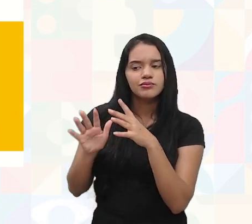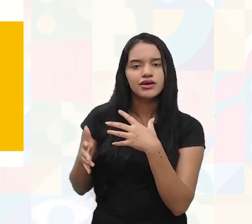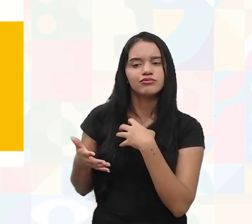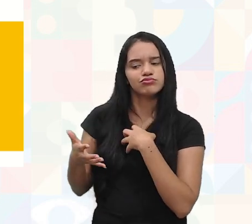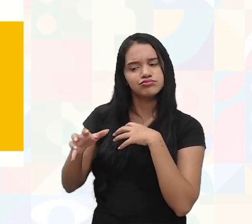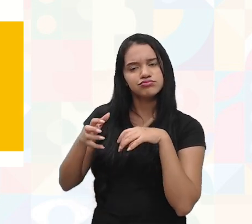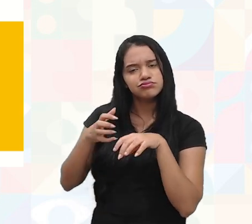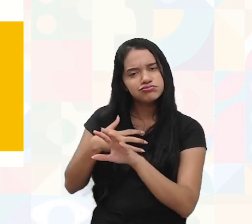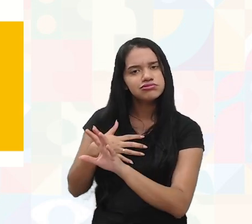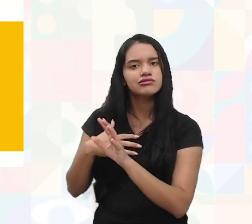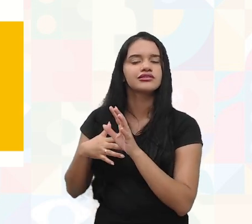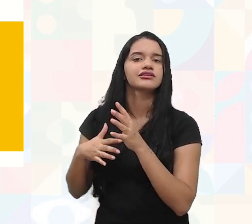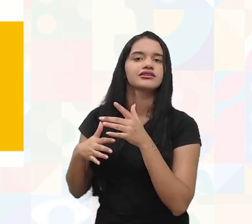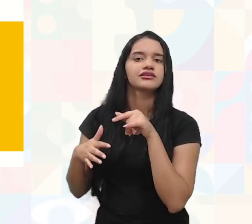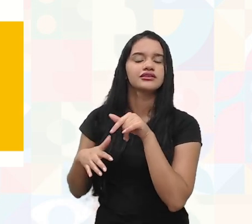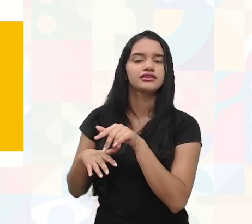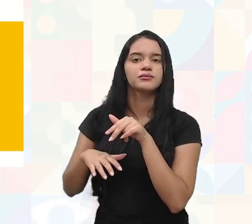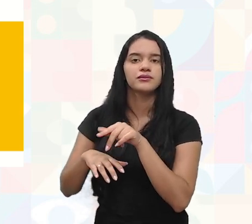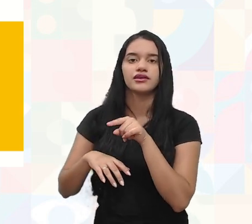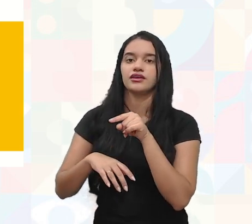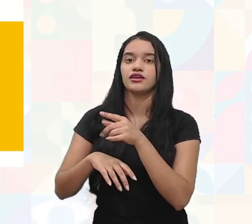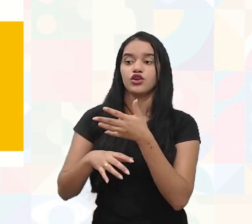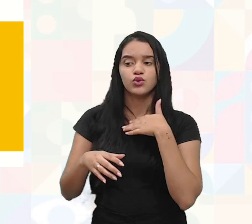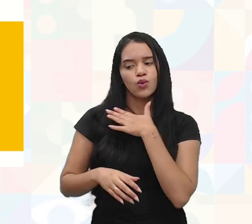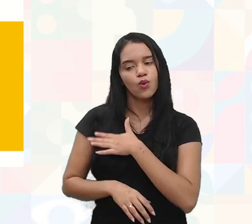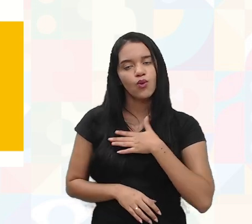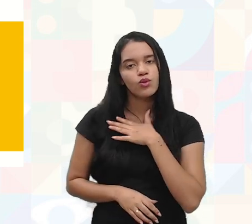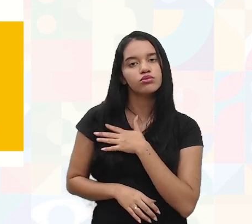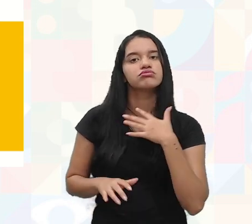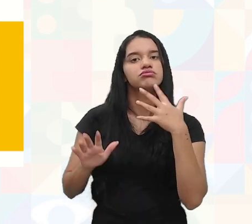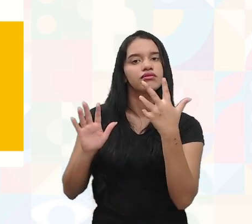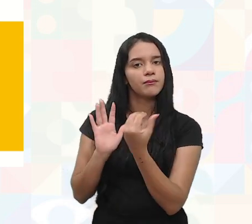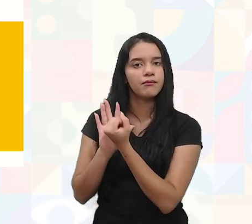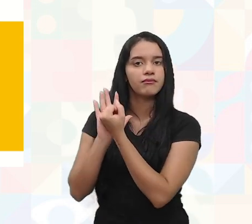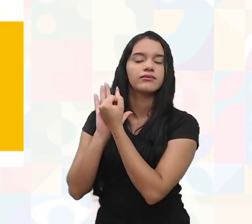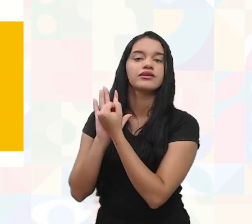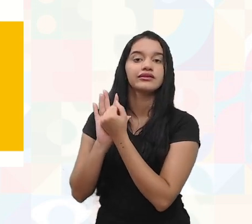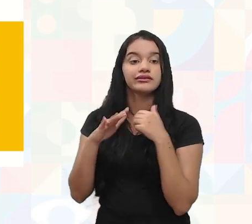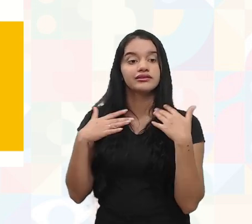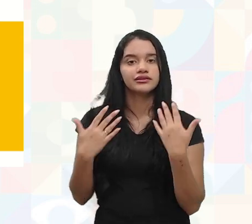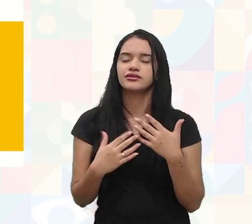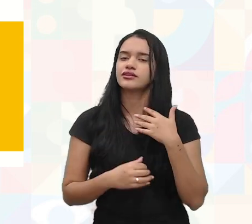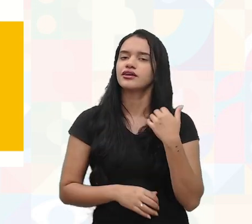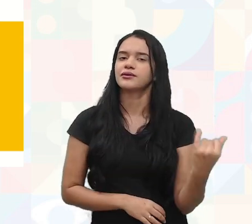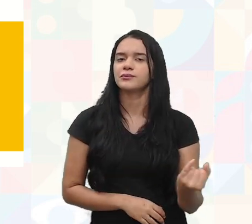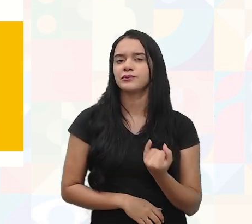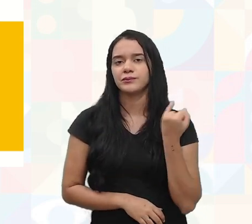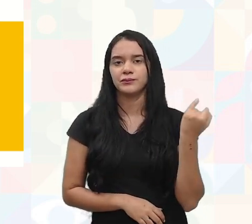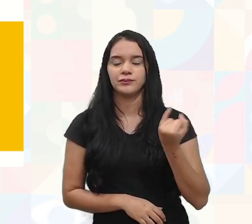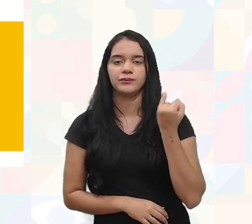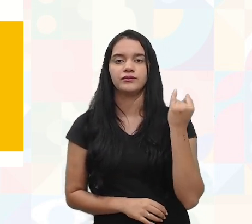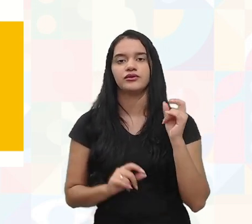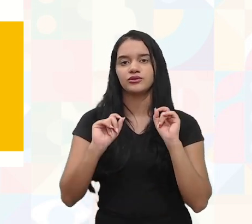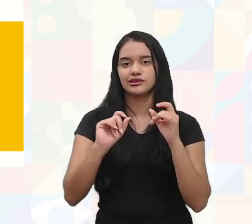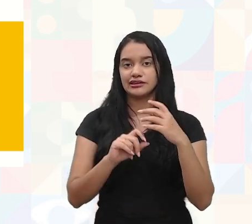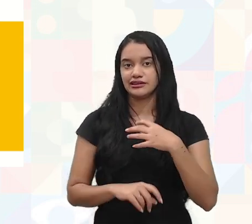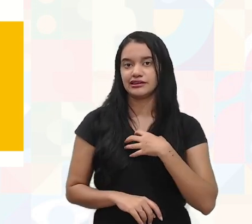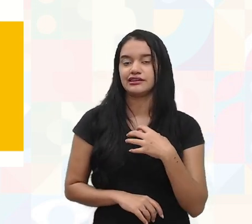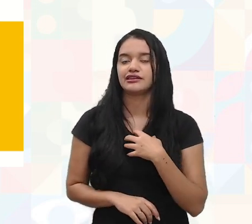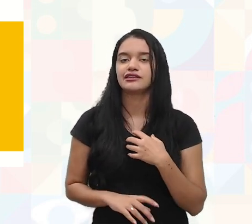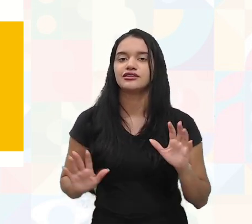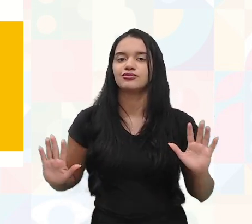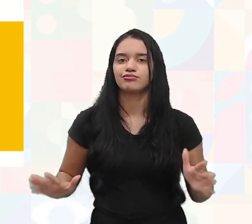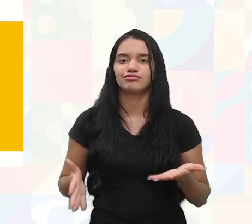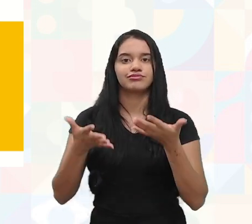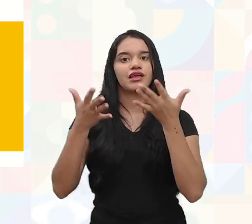se identifica com o posicionamento daquela marca, certo? Então, é importante sempre trabalhar no sentido de